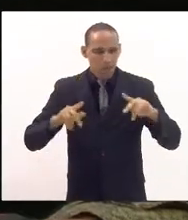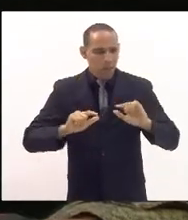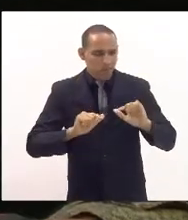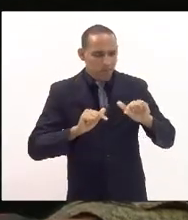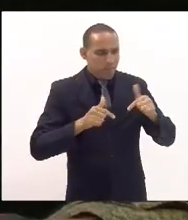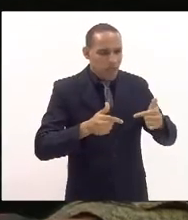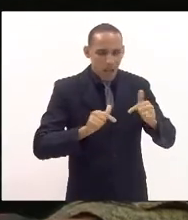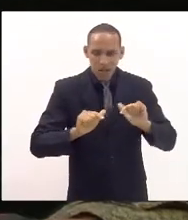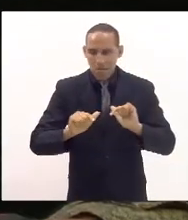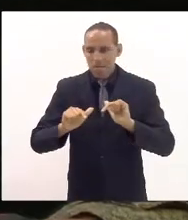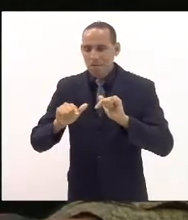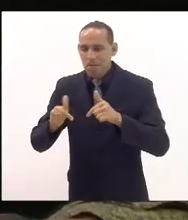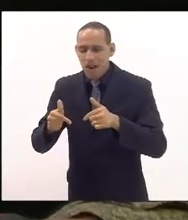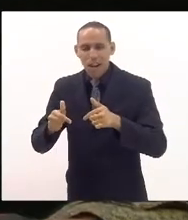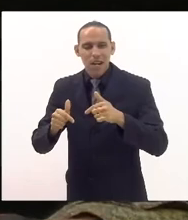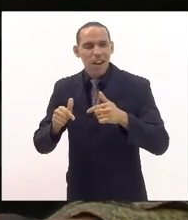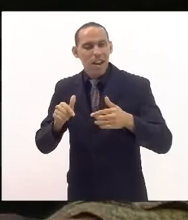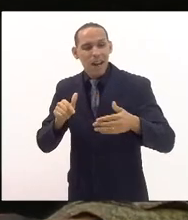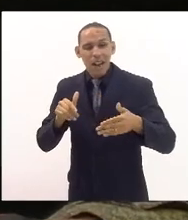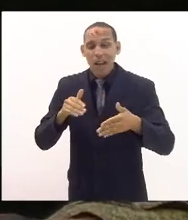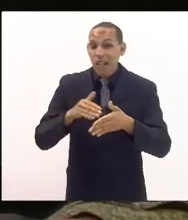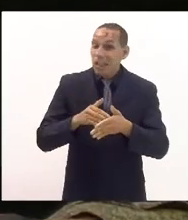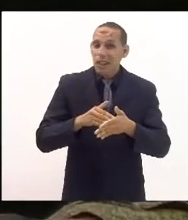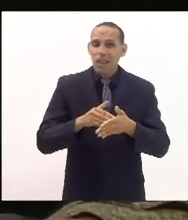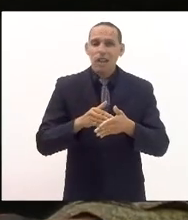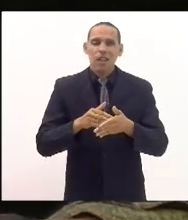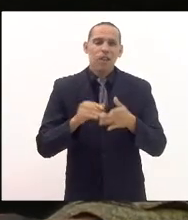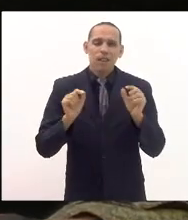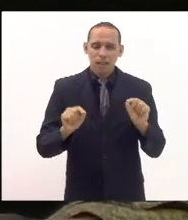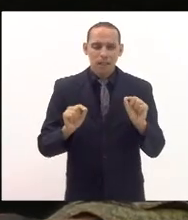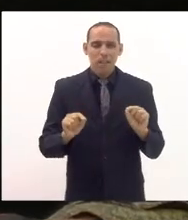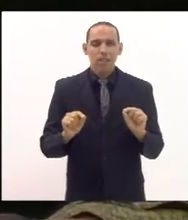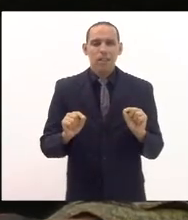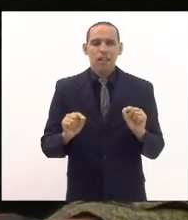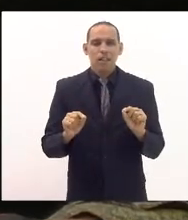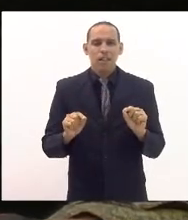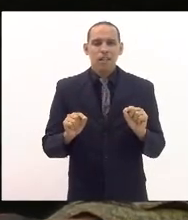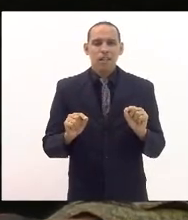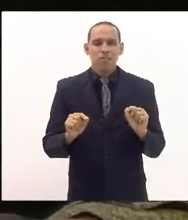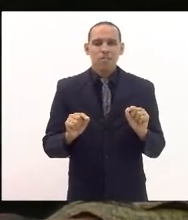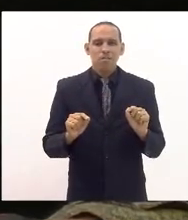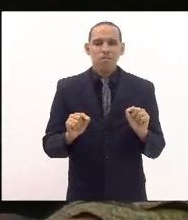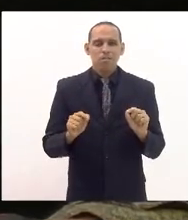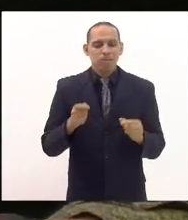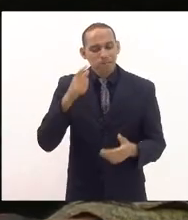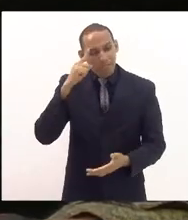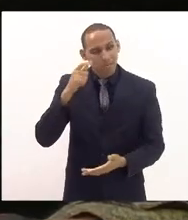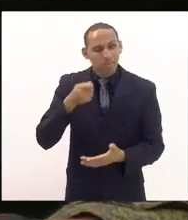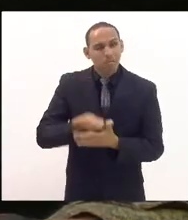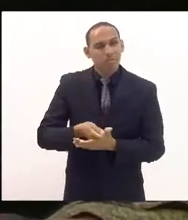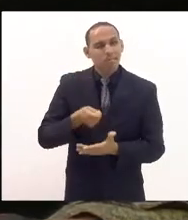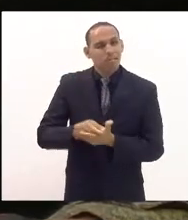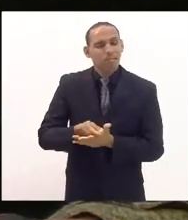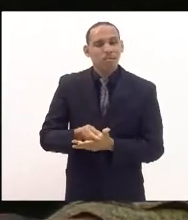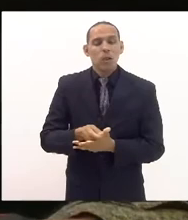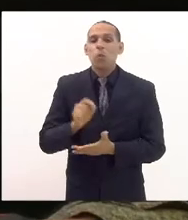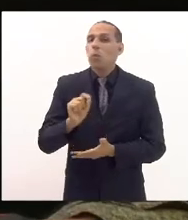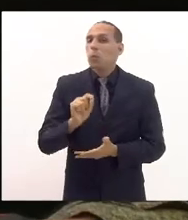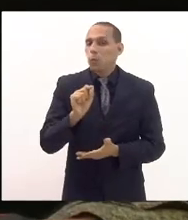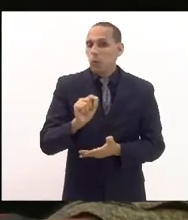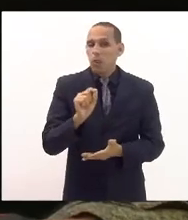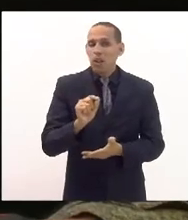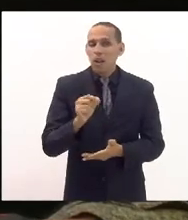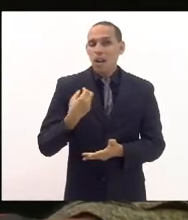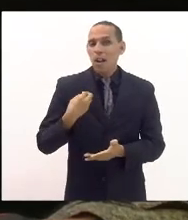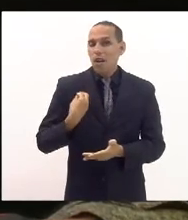ponto que a Ju é para ser um fator determinante para a